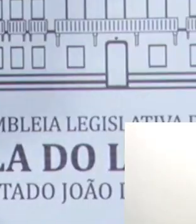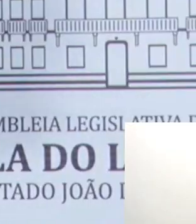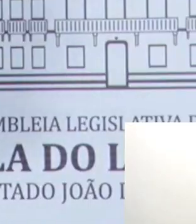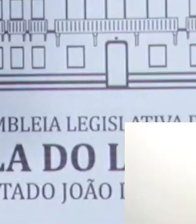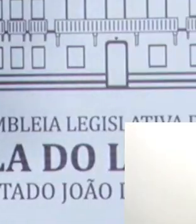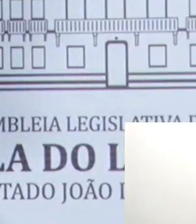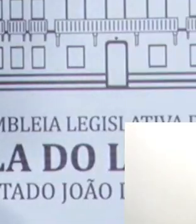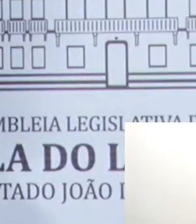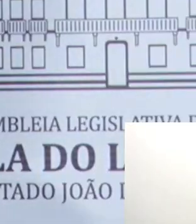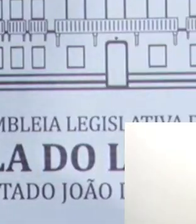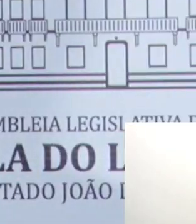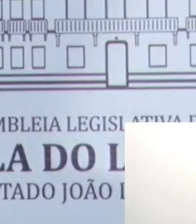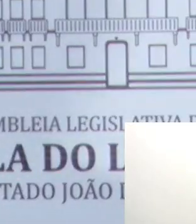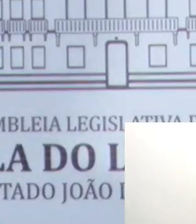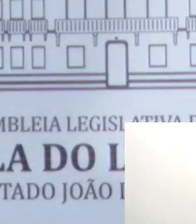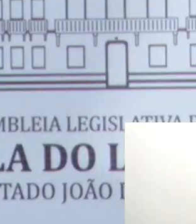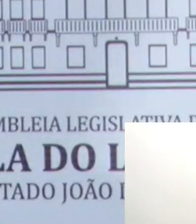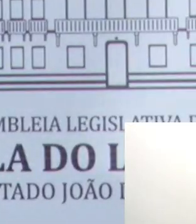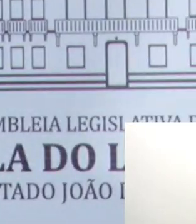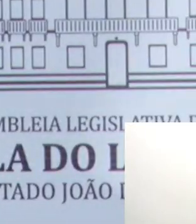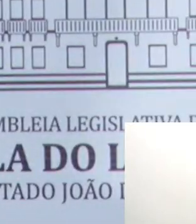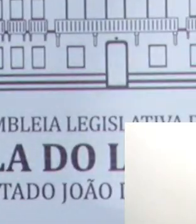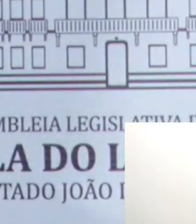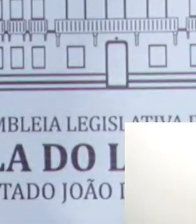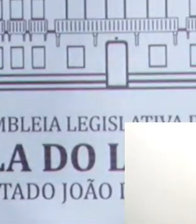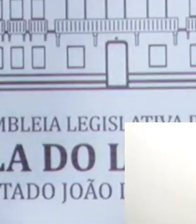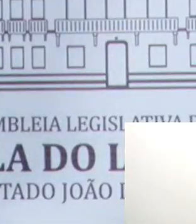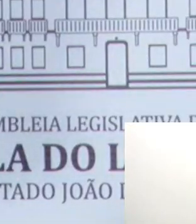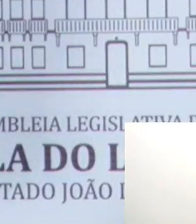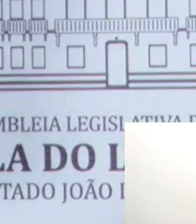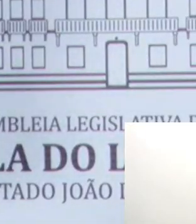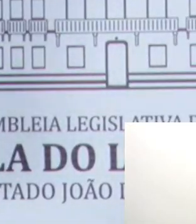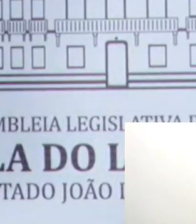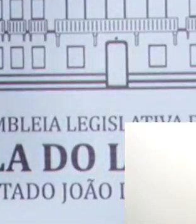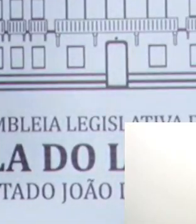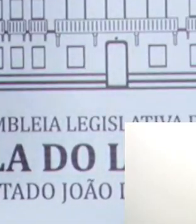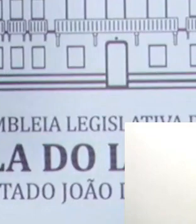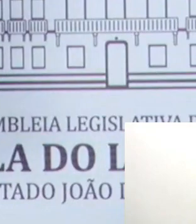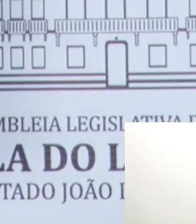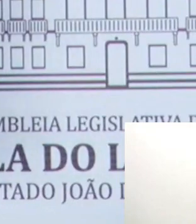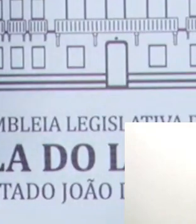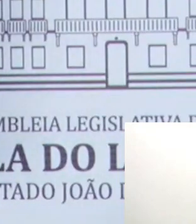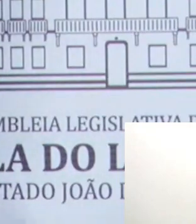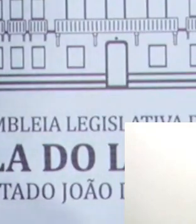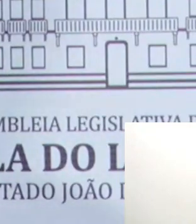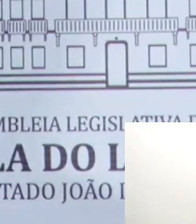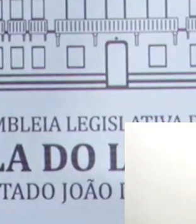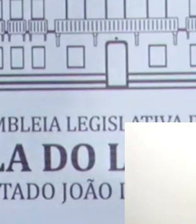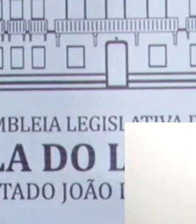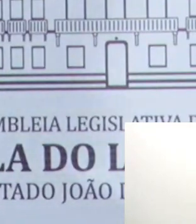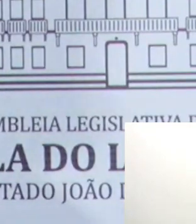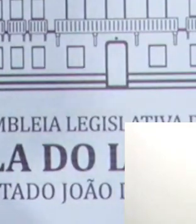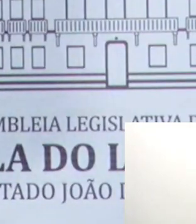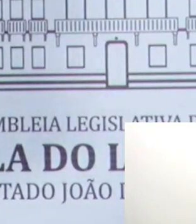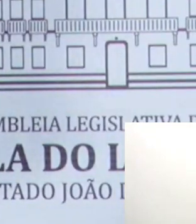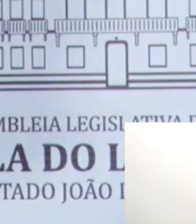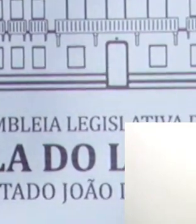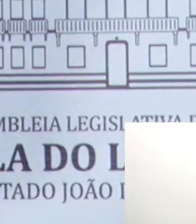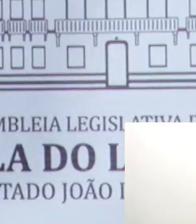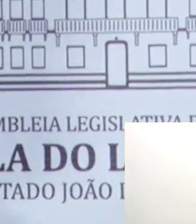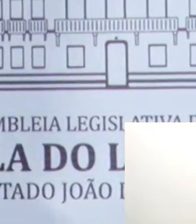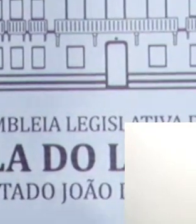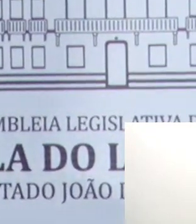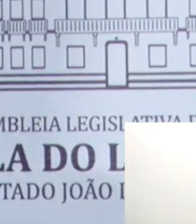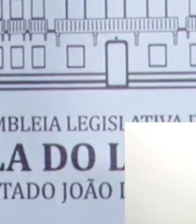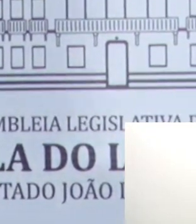de outubro. Porque o Supremo entendeu que tem que haver uma situação chamada de contemporaneidade entre a realização da